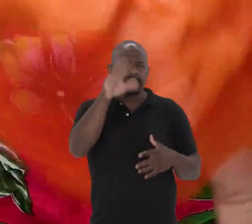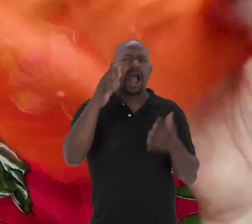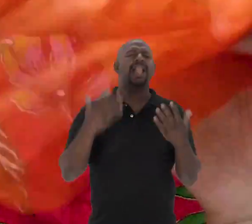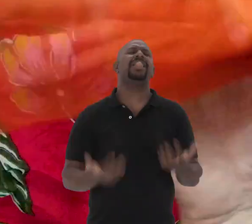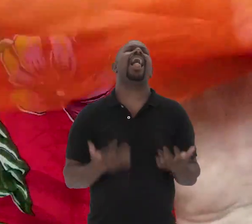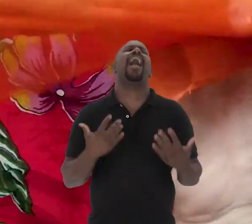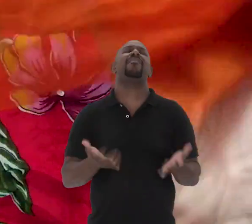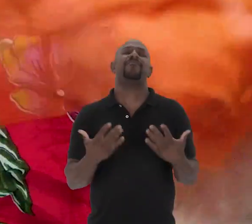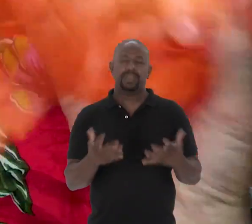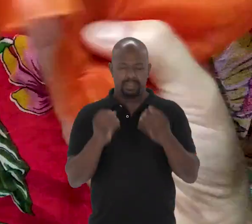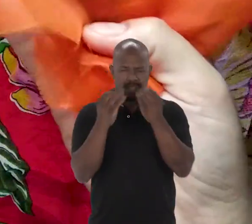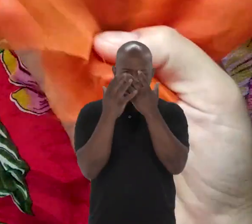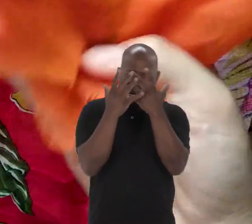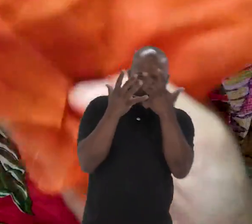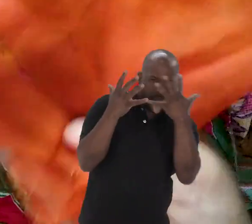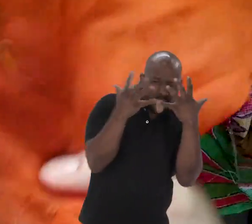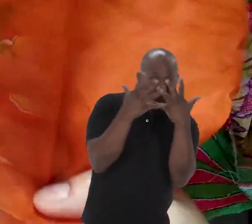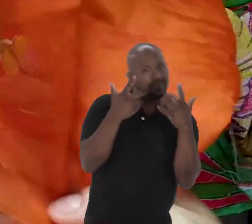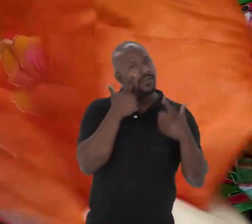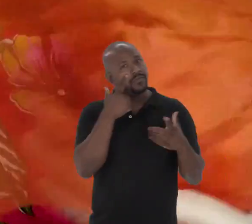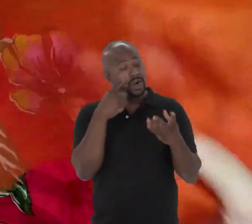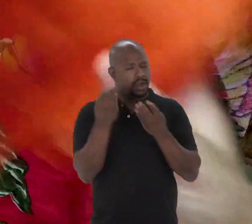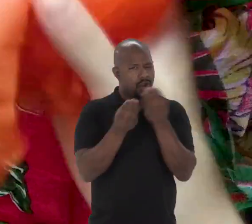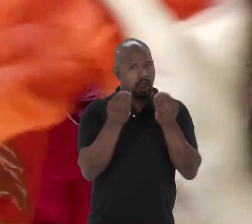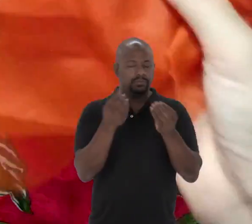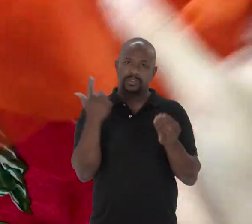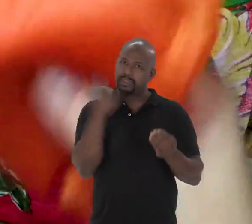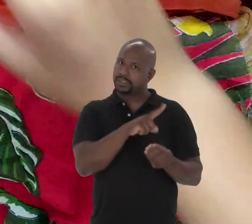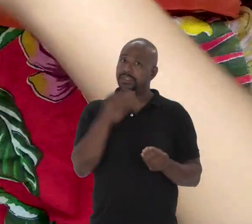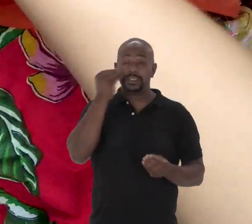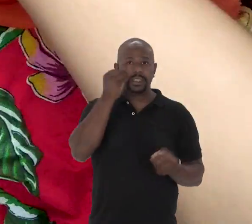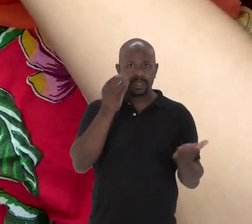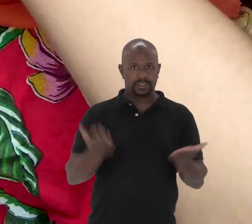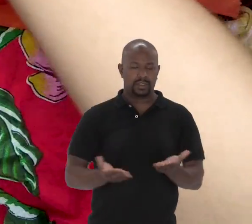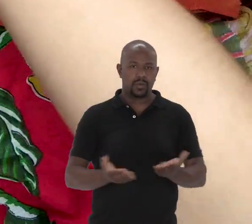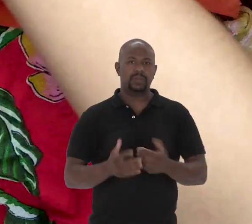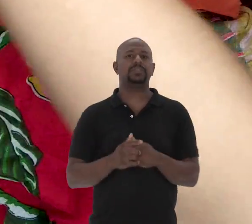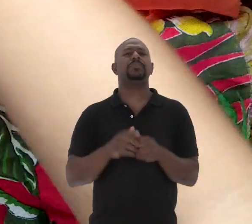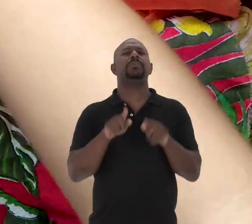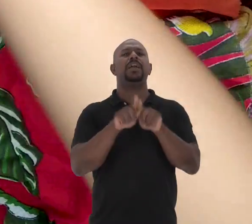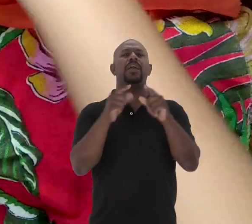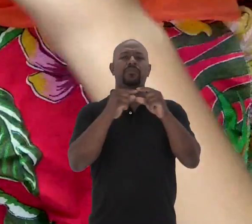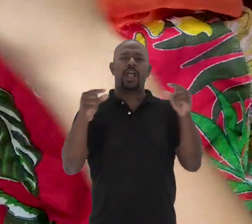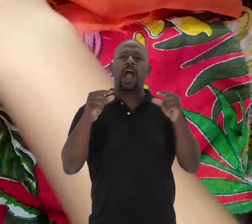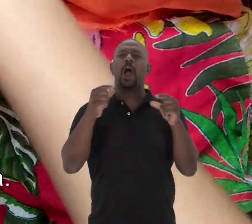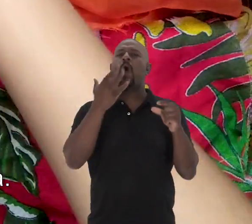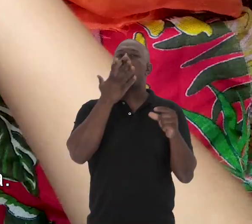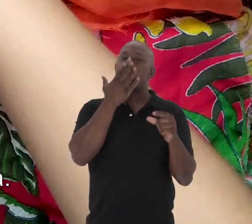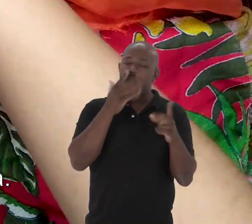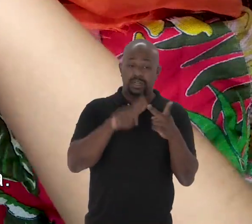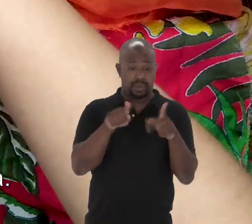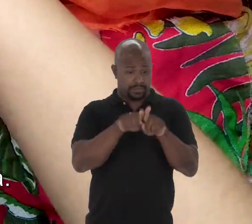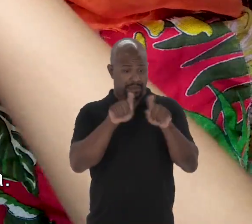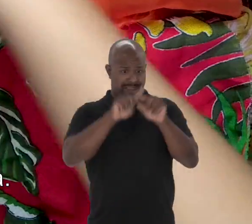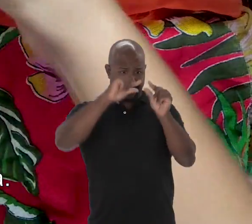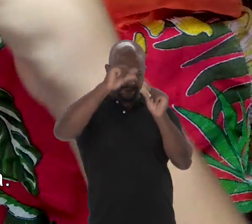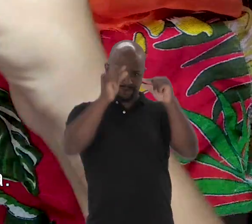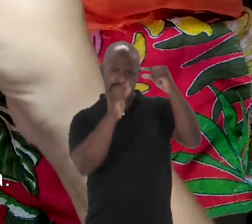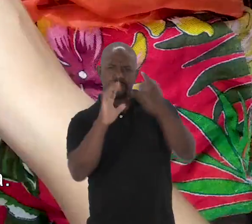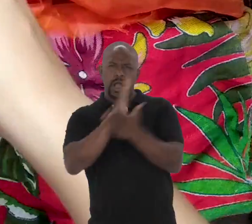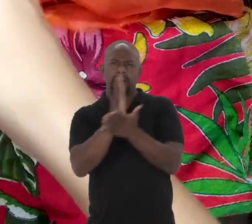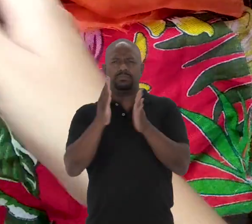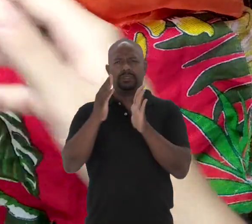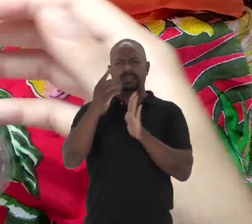mais levinho e translúcido. Então vamos ver qual a gente testa hoje. Tem essas fitas adesivas coloridas e as decoradas